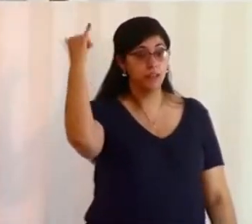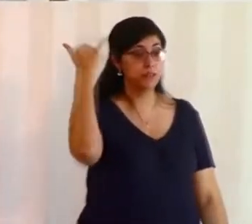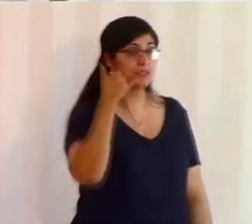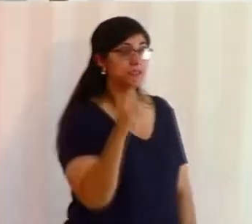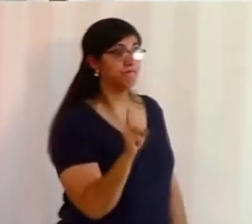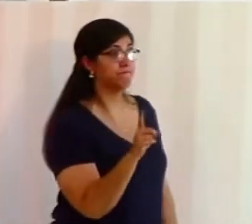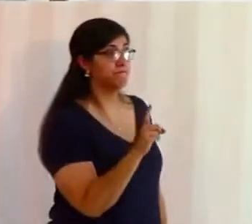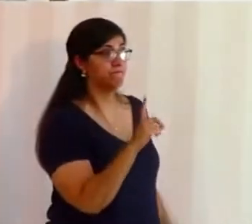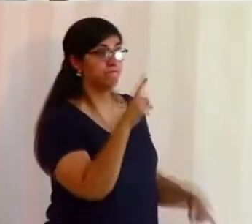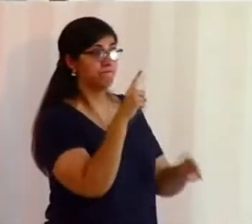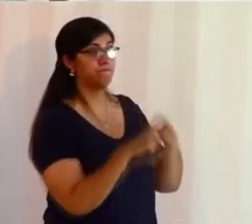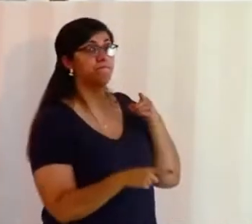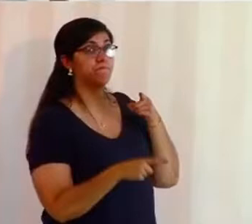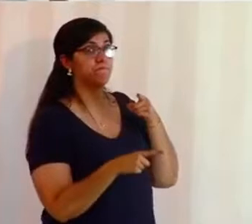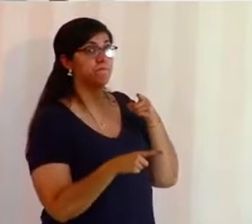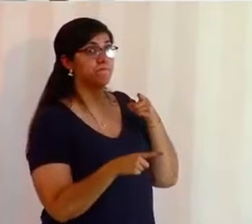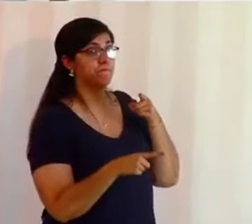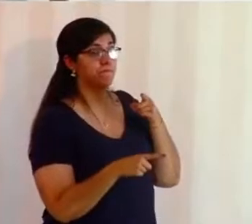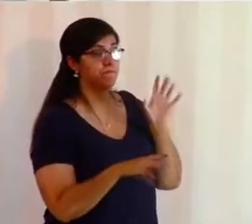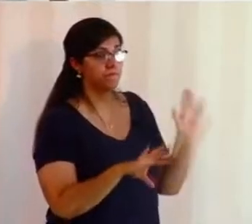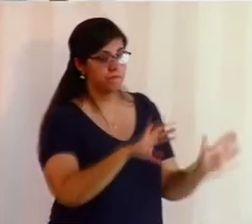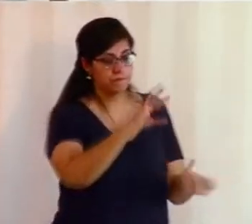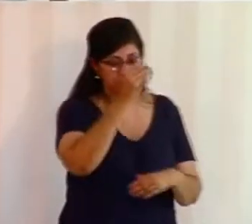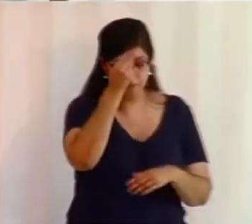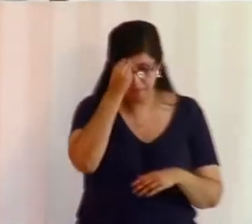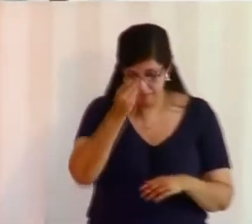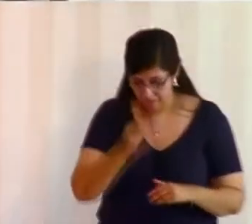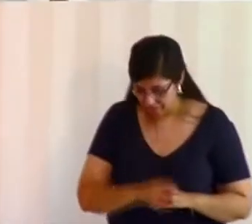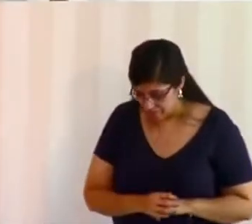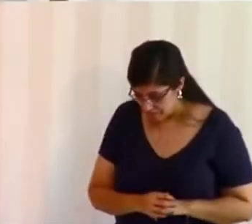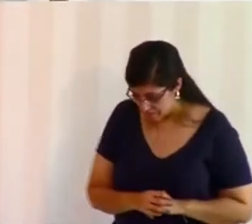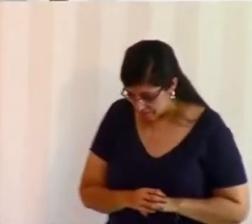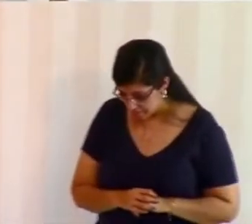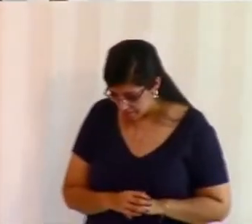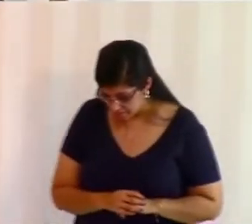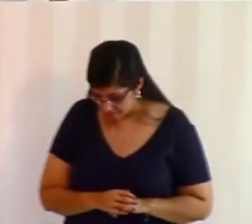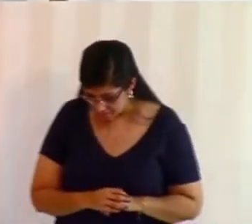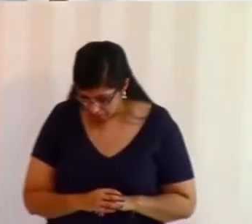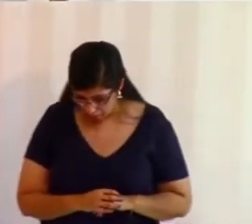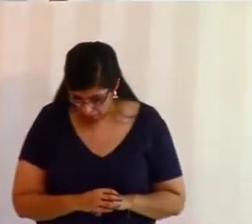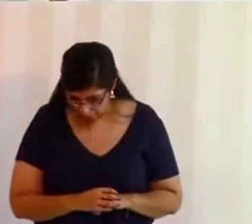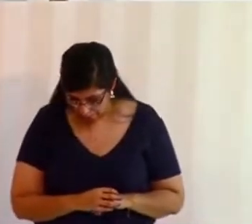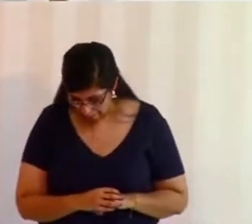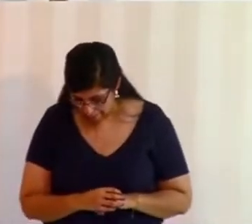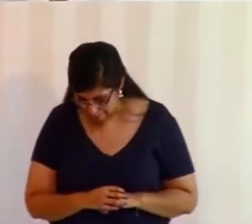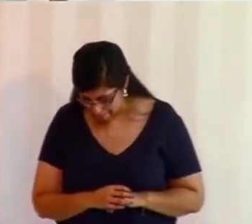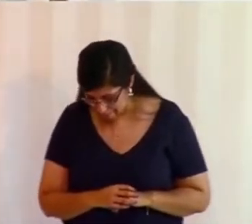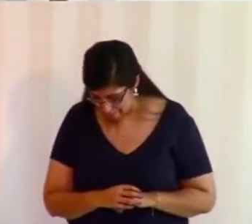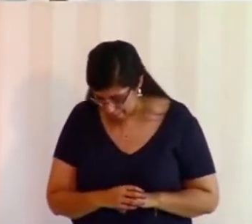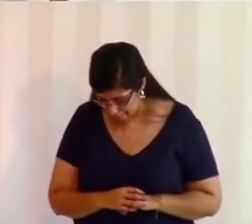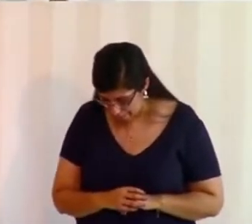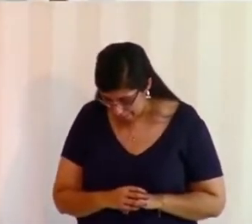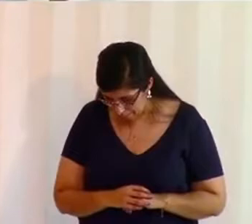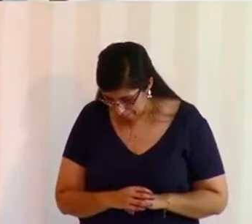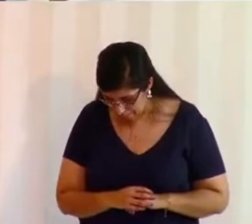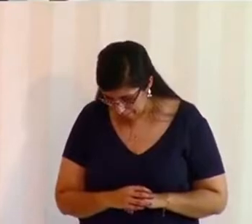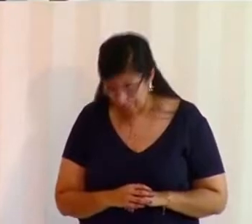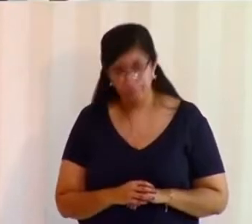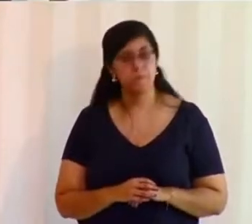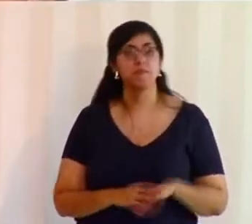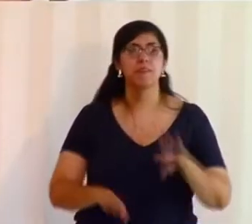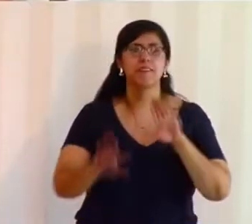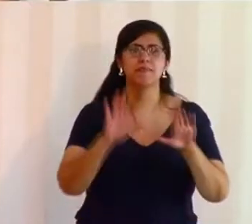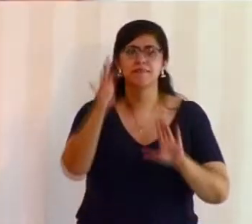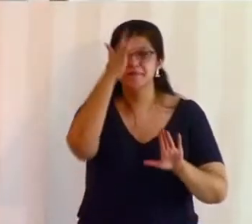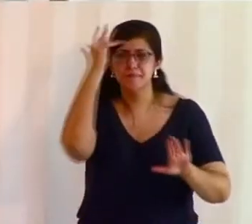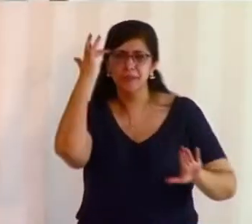irmãos, tem gente que usa isso de forma inadvertida, tem gente que usa lá o texto da carta da igreja de Filadélfia, dizendo que Deus tem